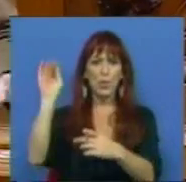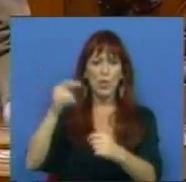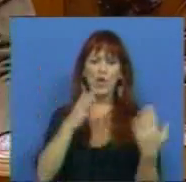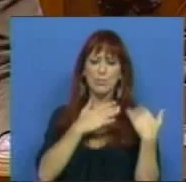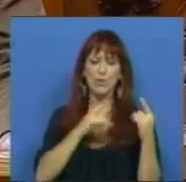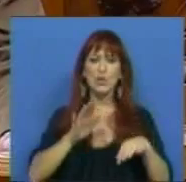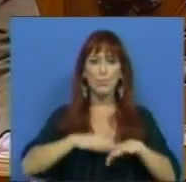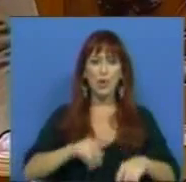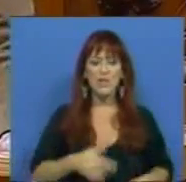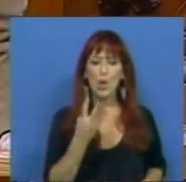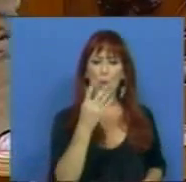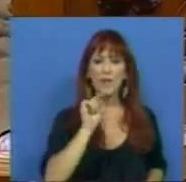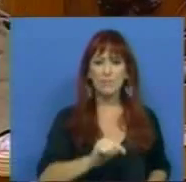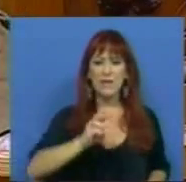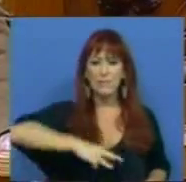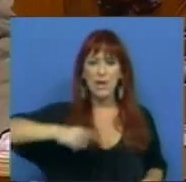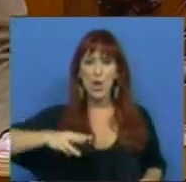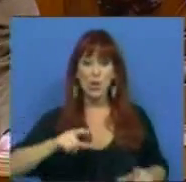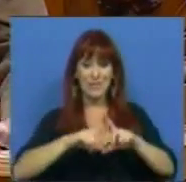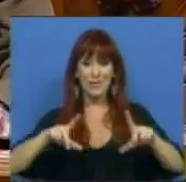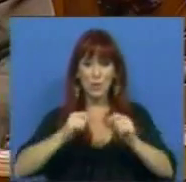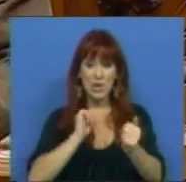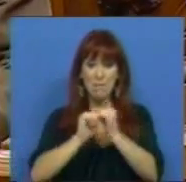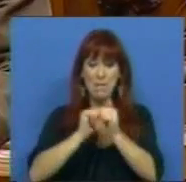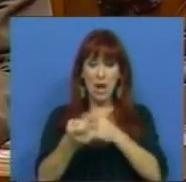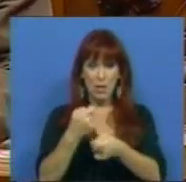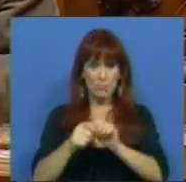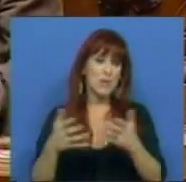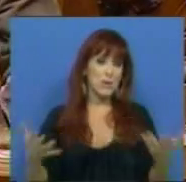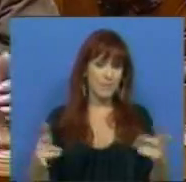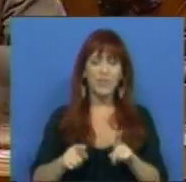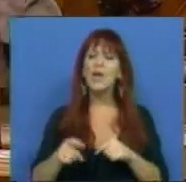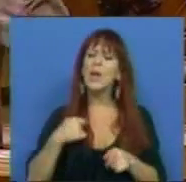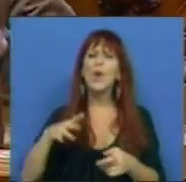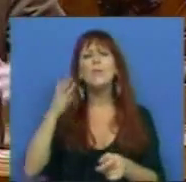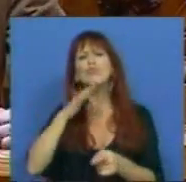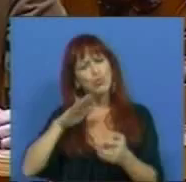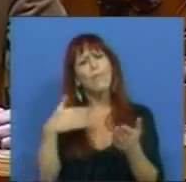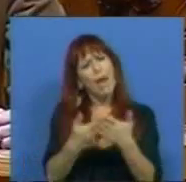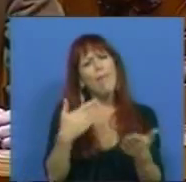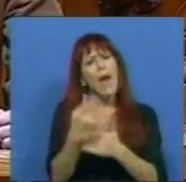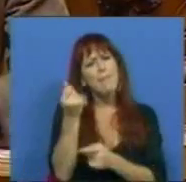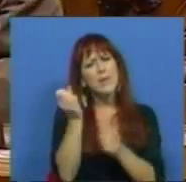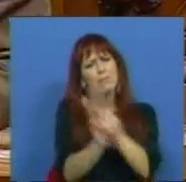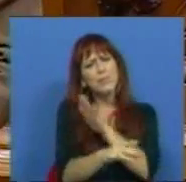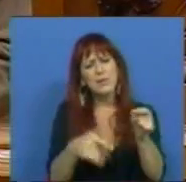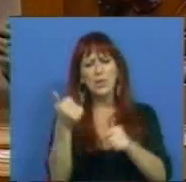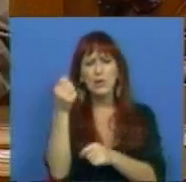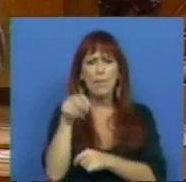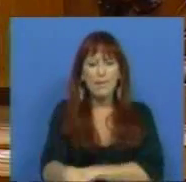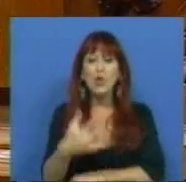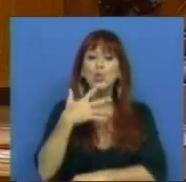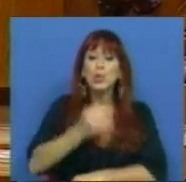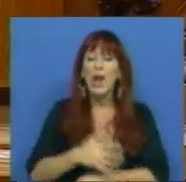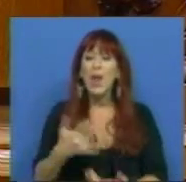por 4.000 milhões de títulos em papel comercial e fez outros empréstimos para a liquidez do BPN, num total que